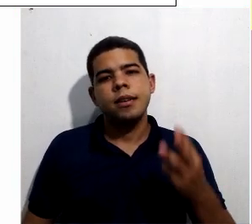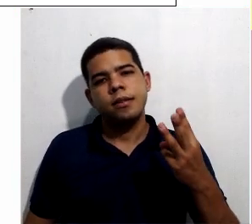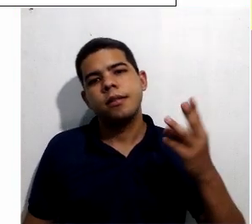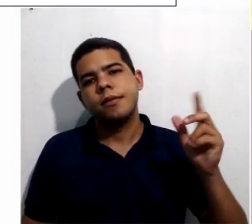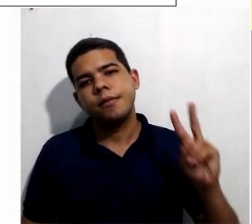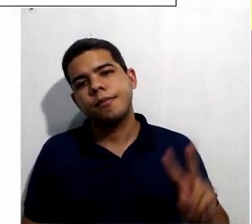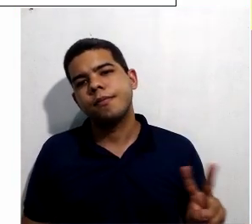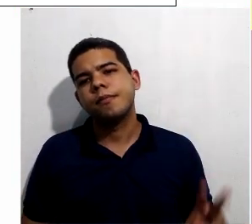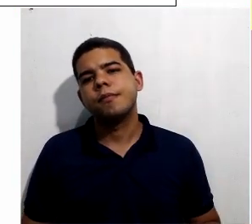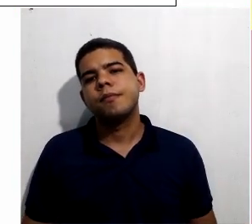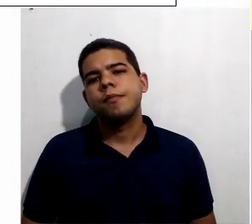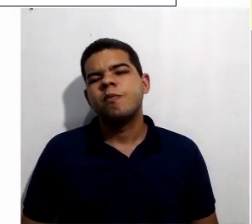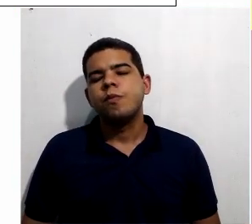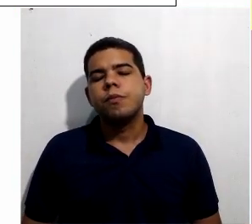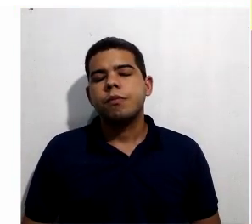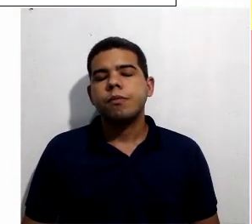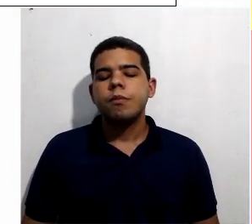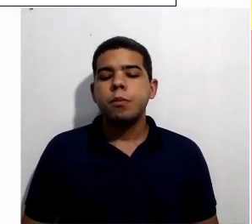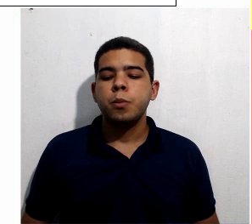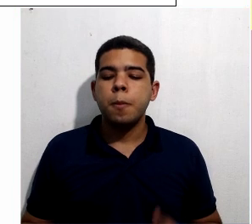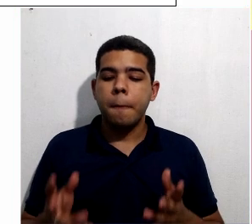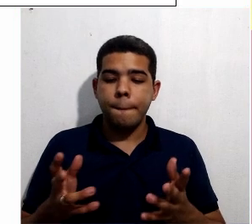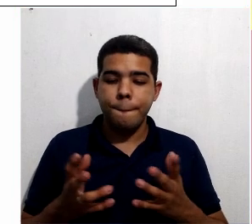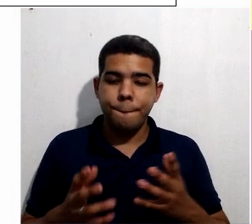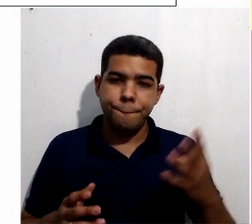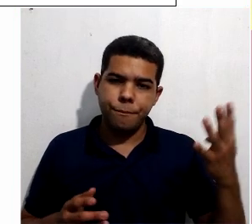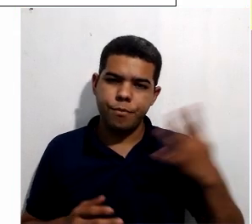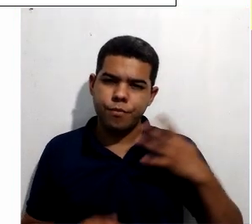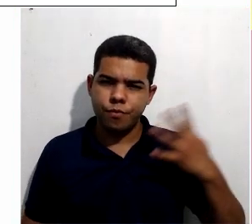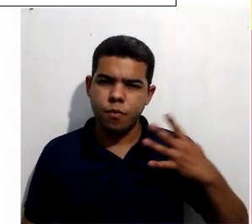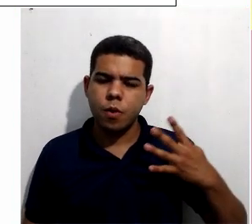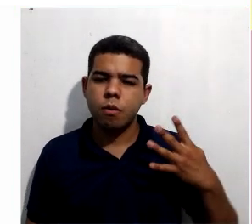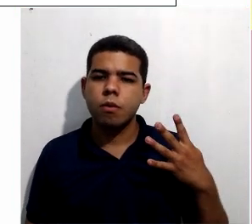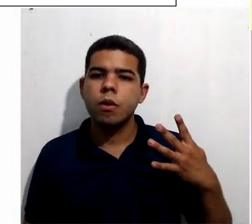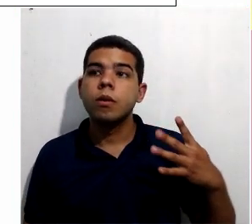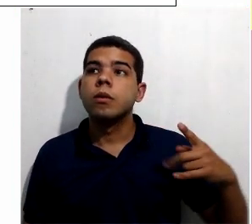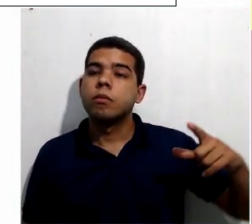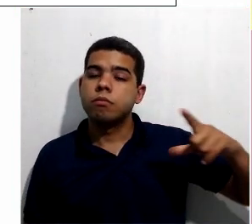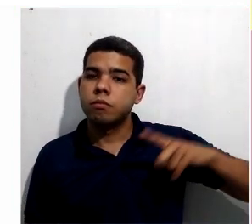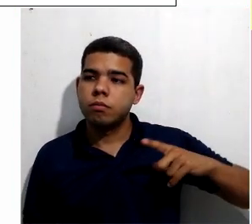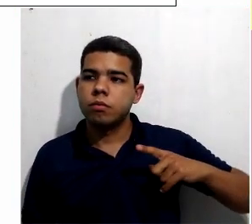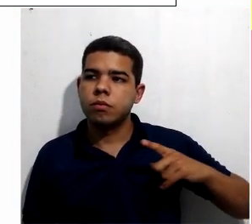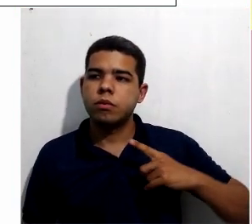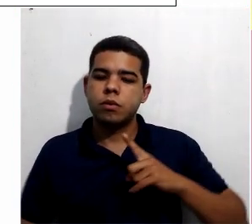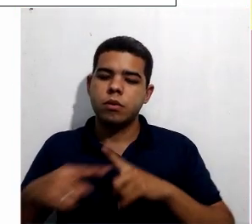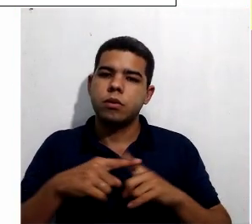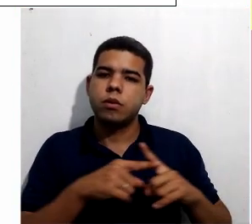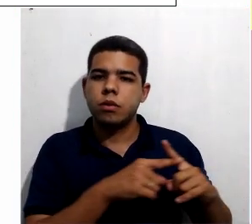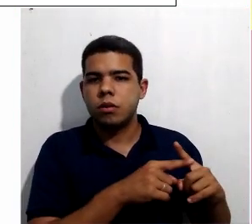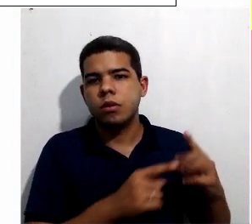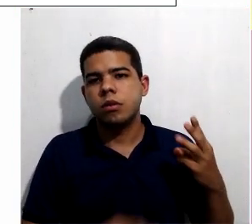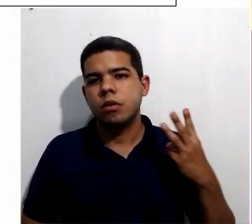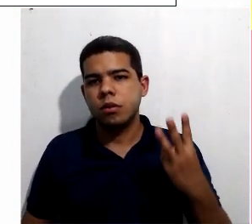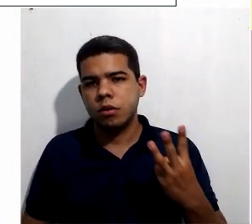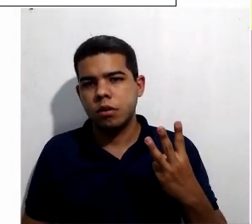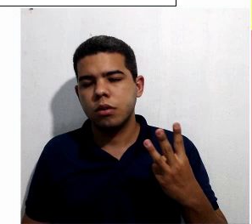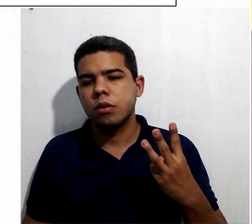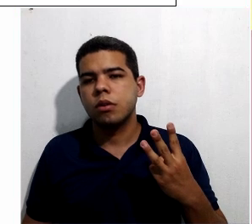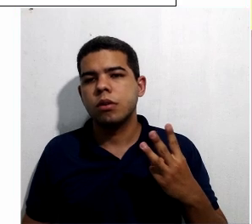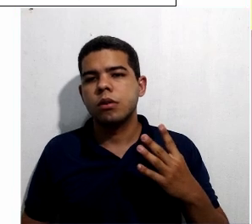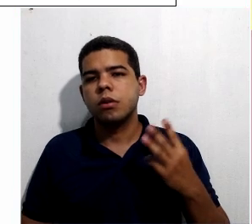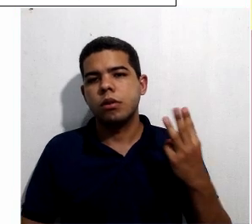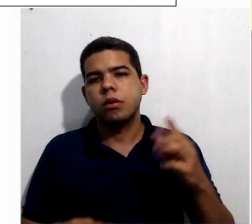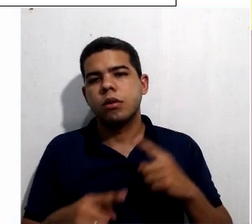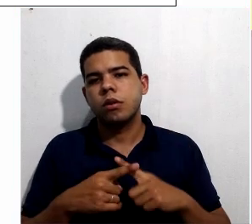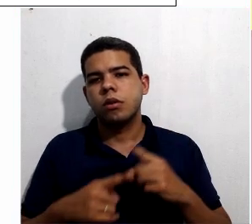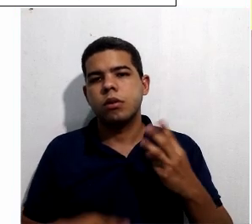3. Que é o que você consegue observar aqui. Se eu quero o quarto termo, eu faço 3 adições de 3, que é